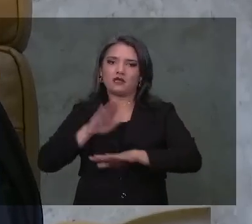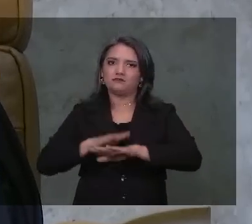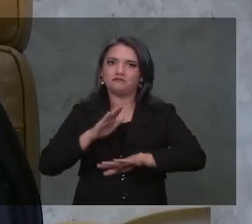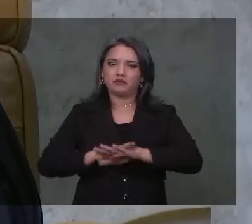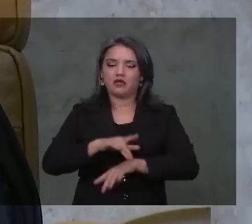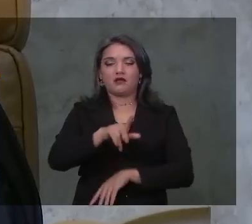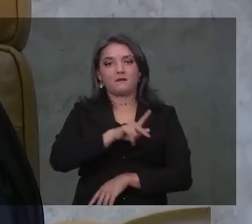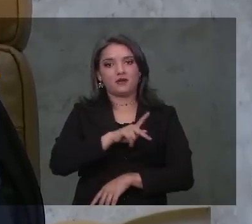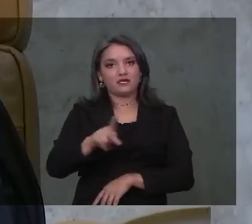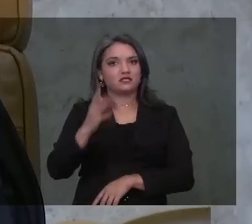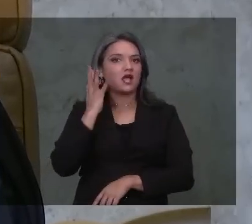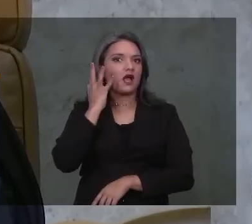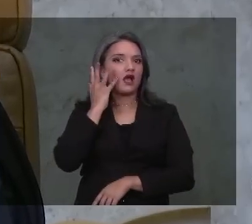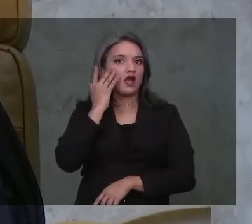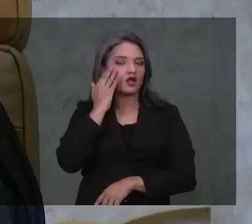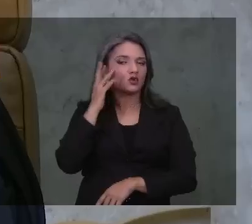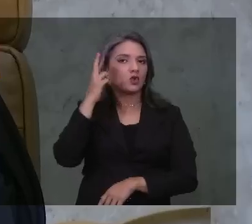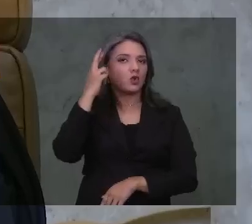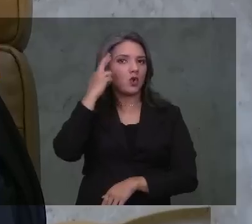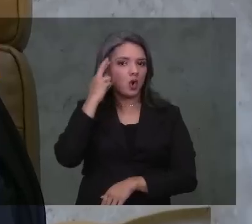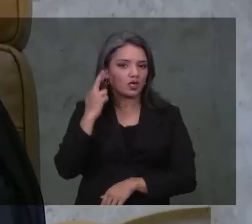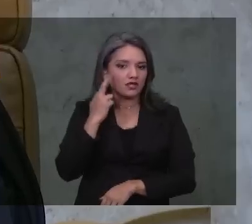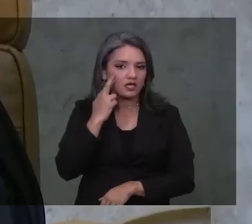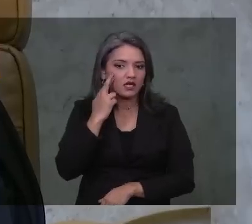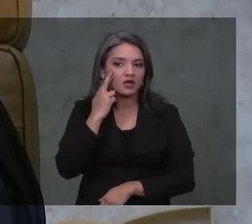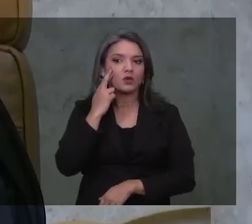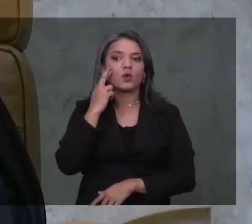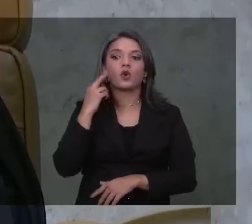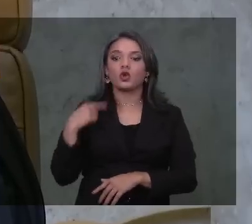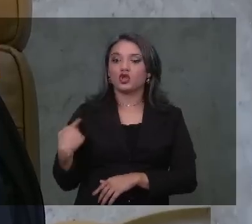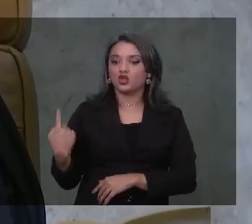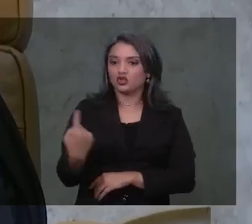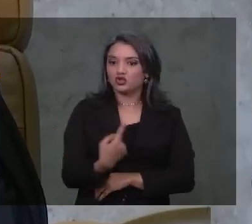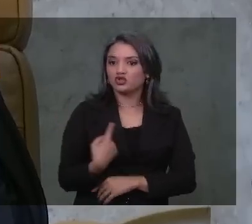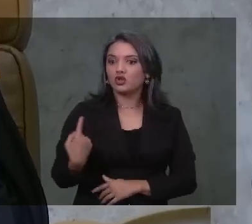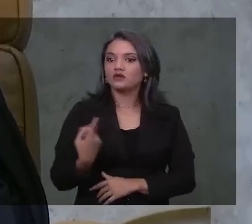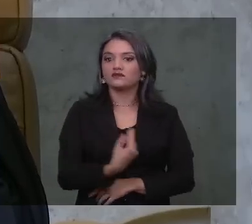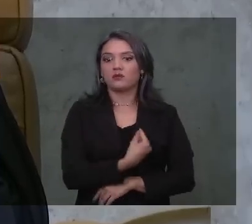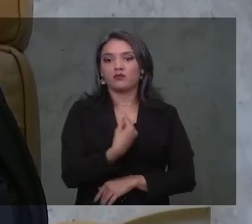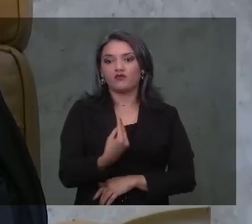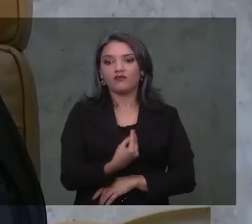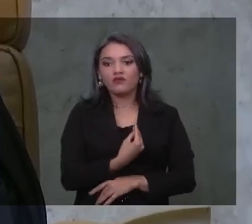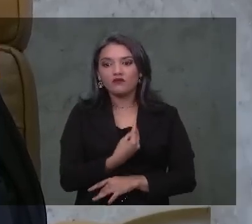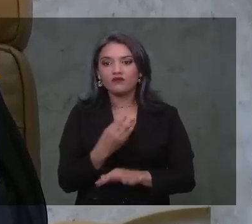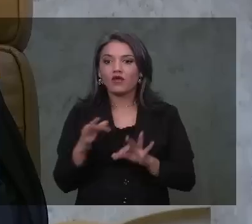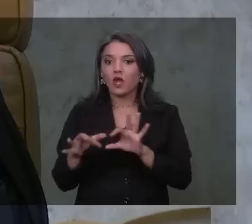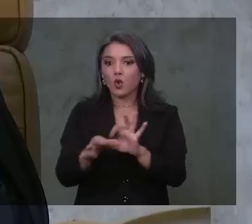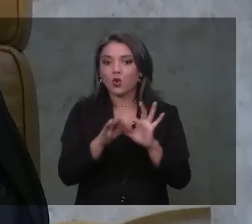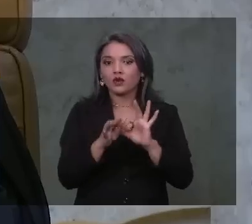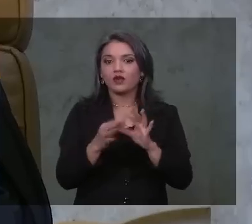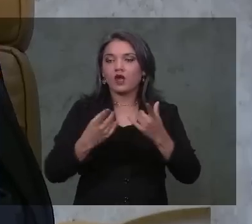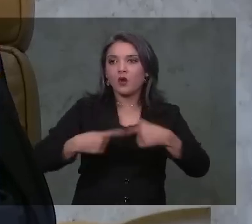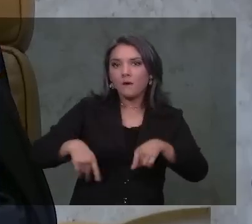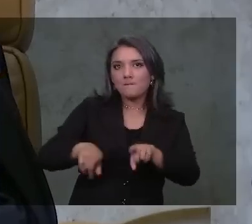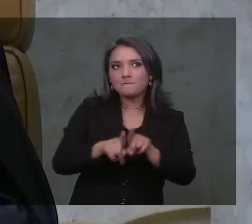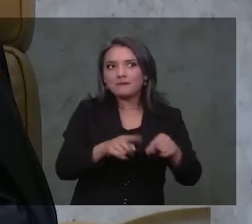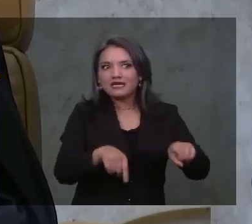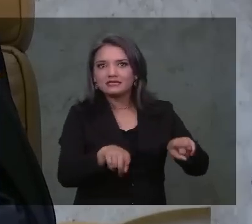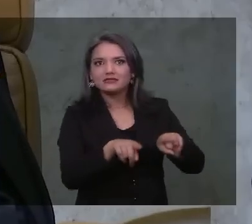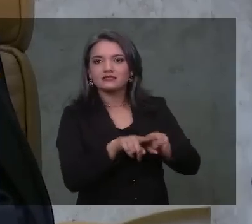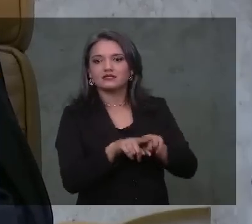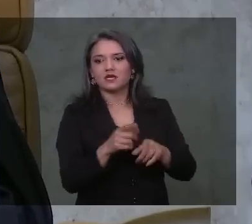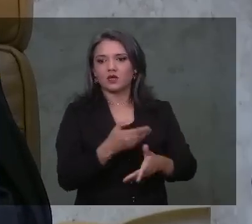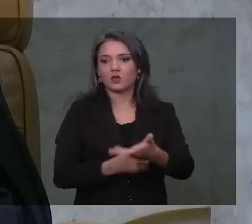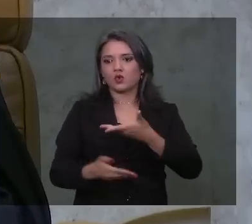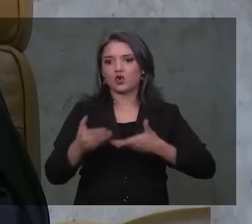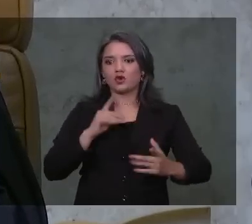Lira, presidente Rodrigo Pacheco, conviveremos em harmonia, parceiros institucionais que somos pelo bem